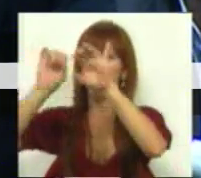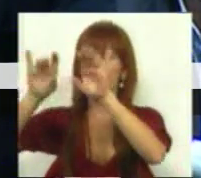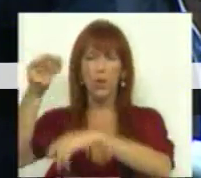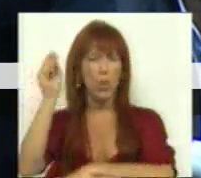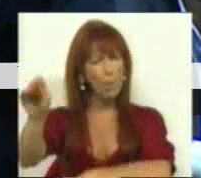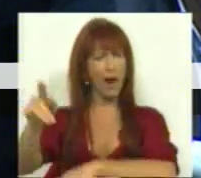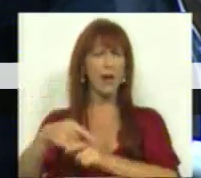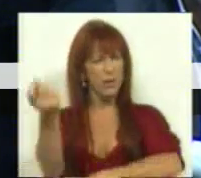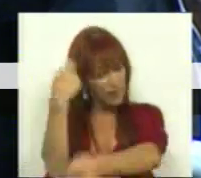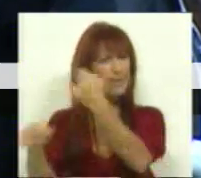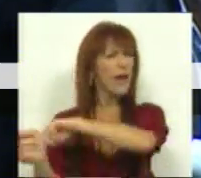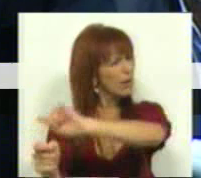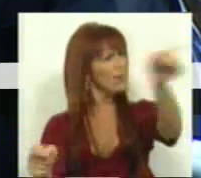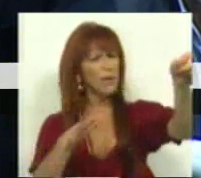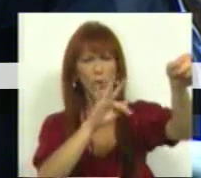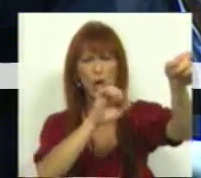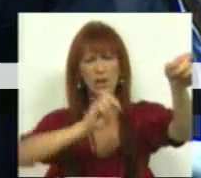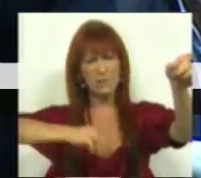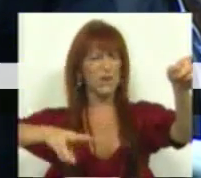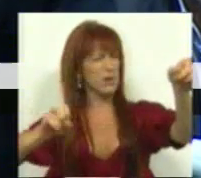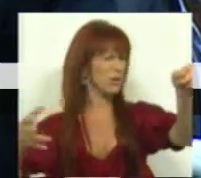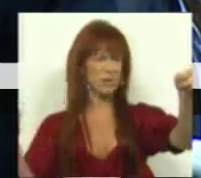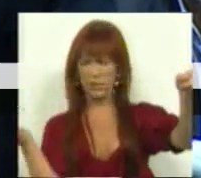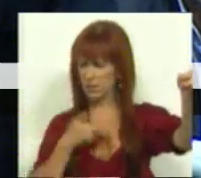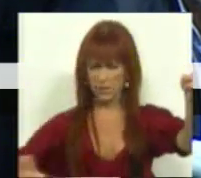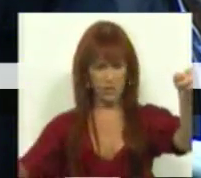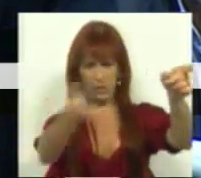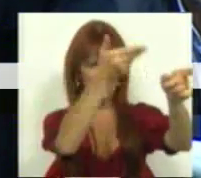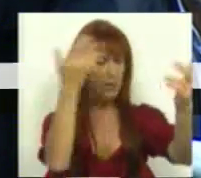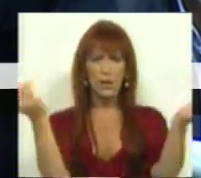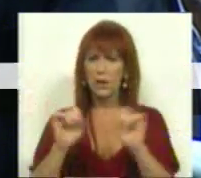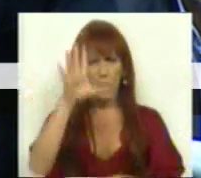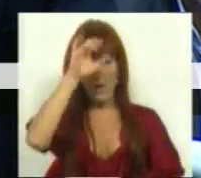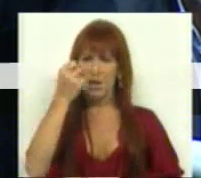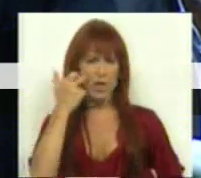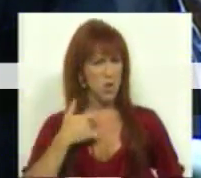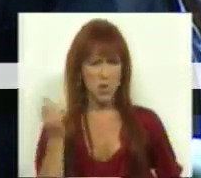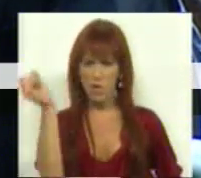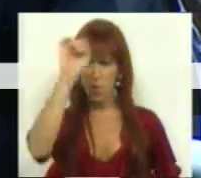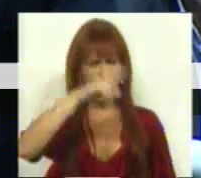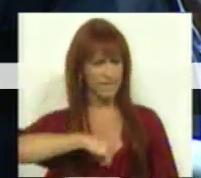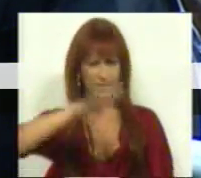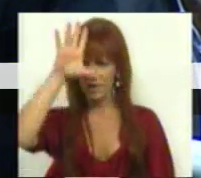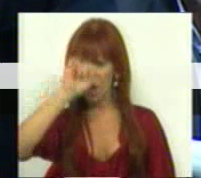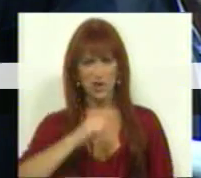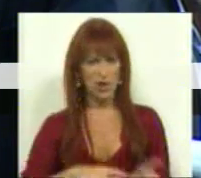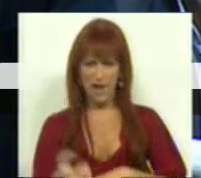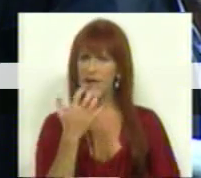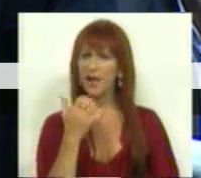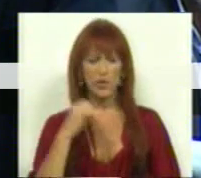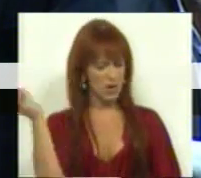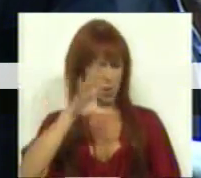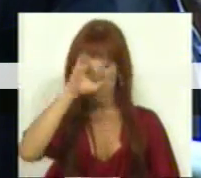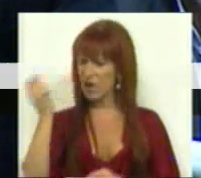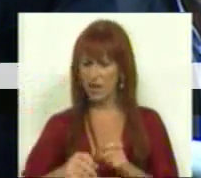banco que acabaram por vender por 40 milhões de euros. Aí não há Estado honrado, não há Estado rigoroso, não há